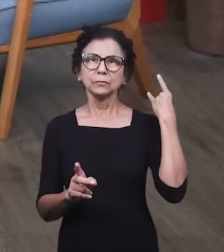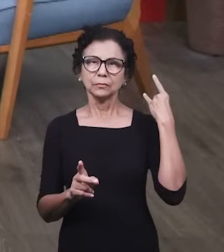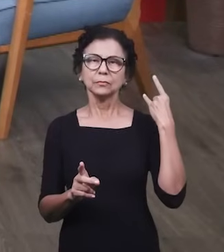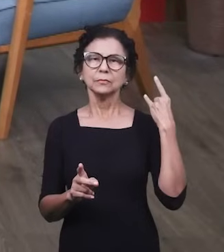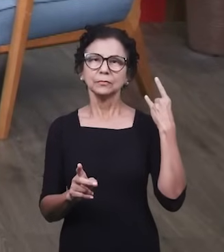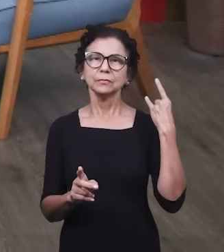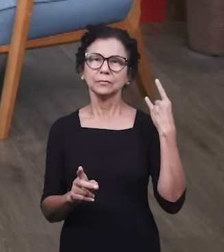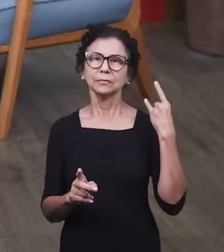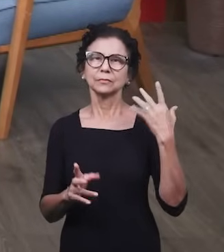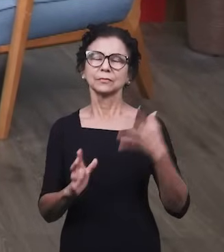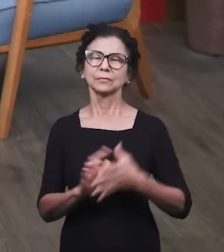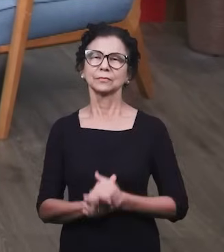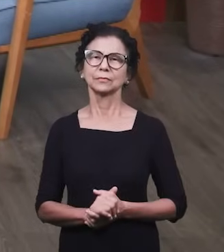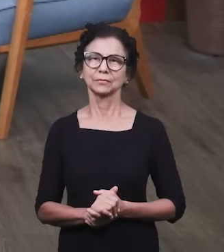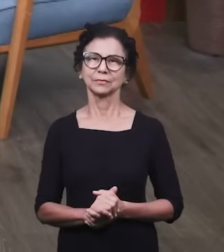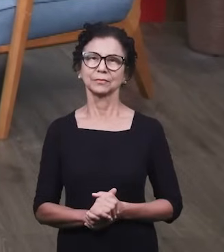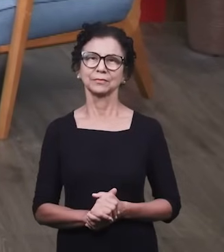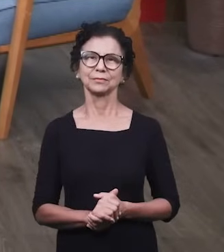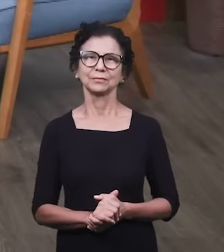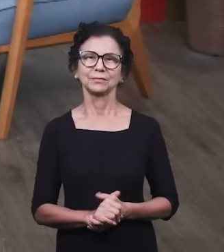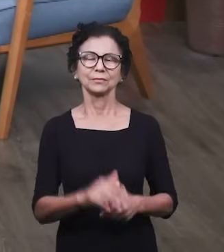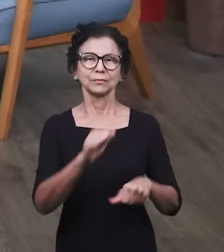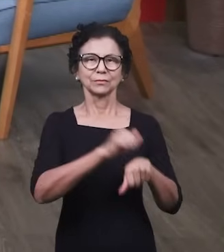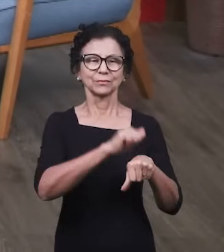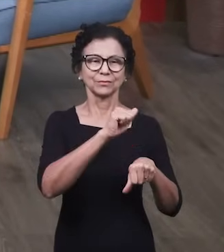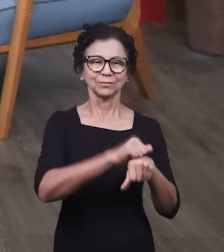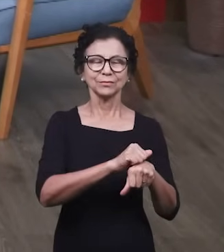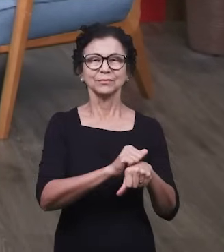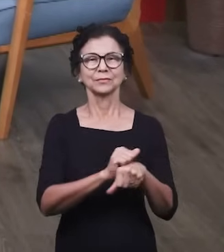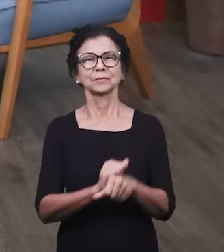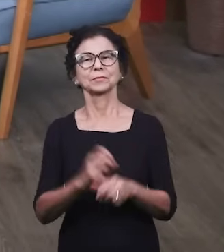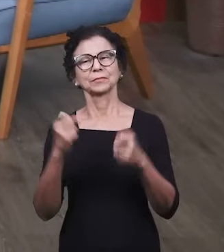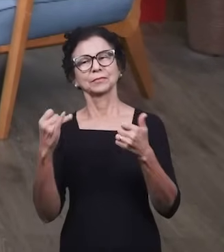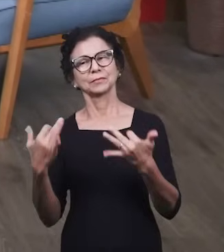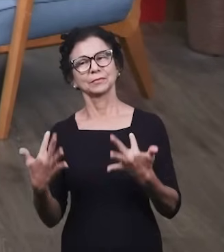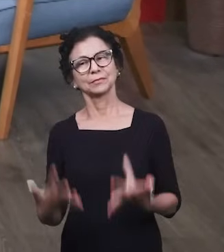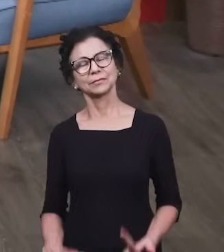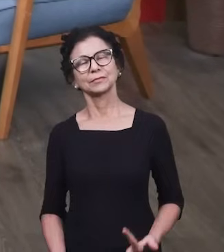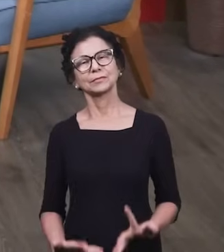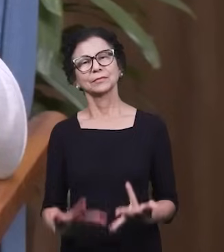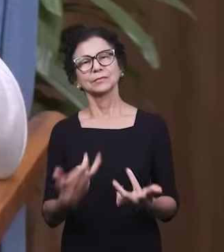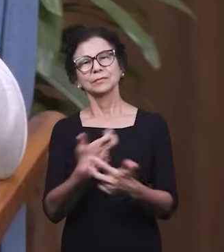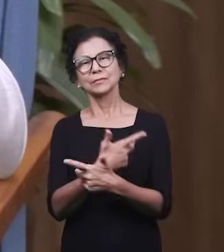É por isso que as pessoas se convertem ao Evangelho.